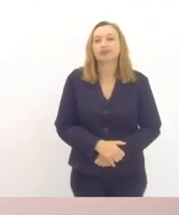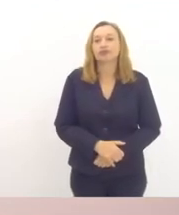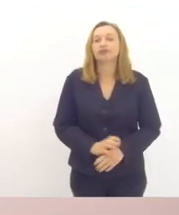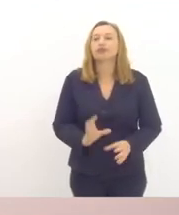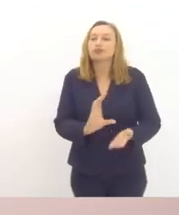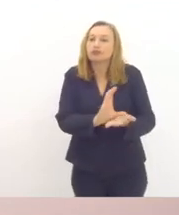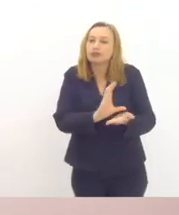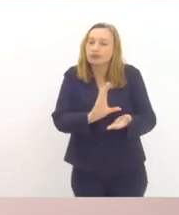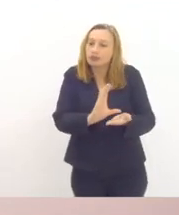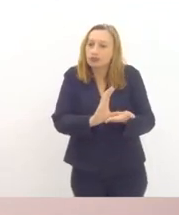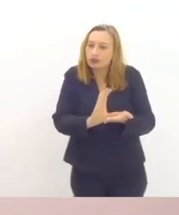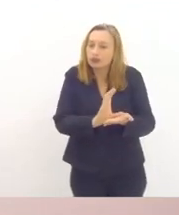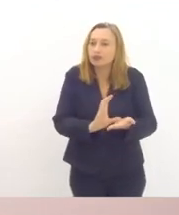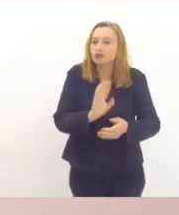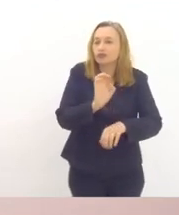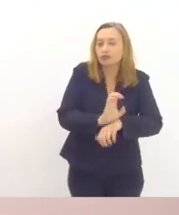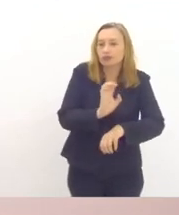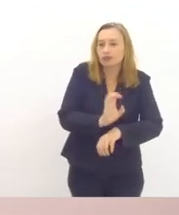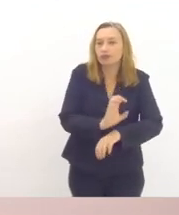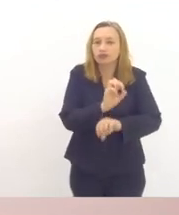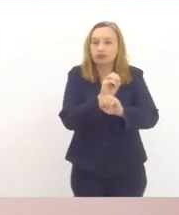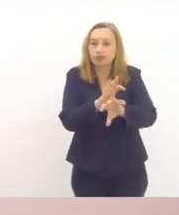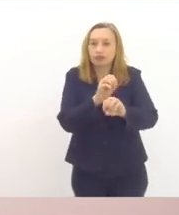Educação, temos duas deliberações que